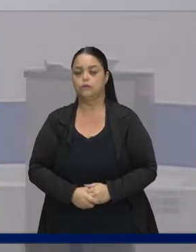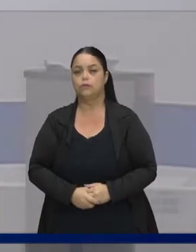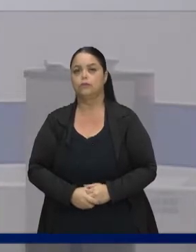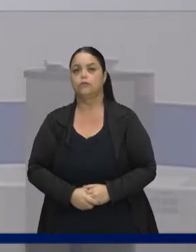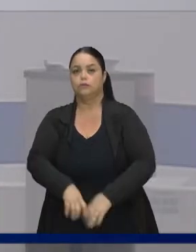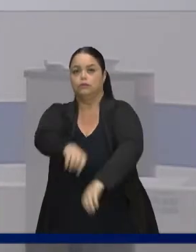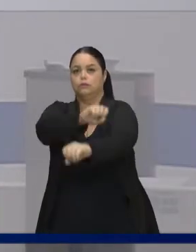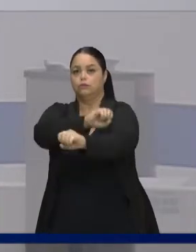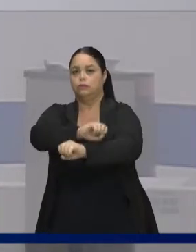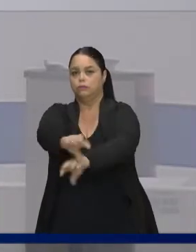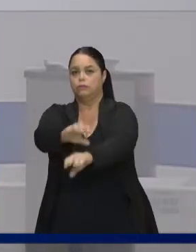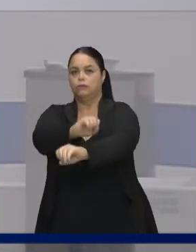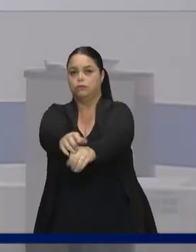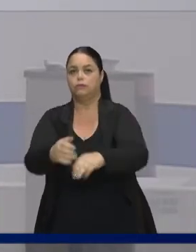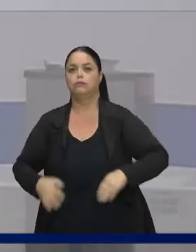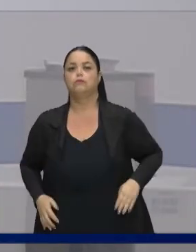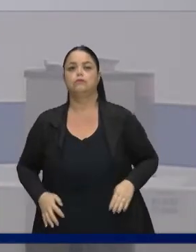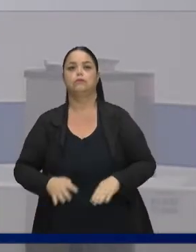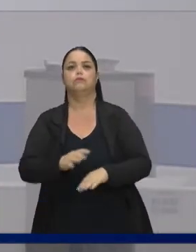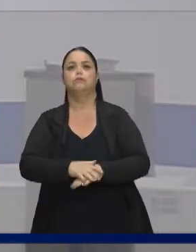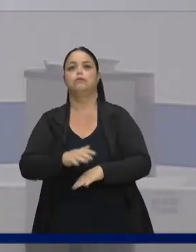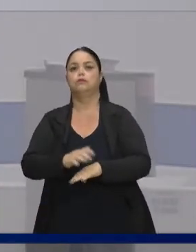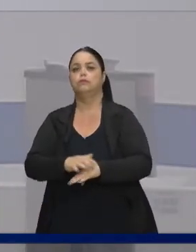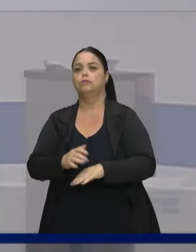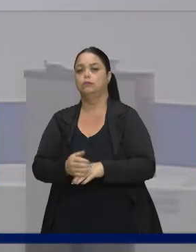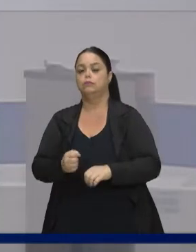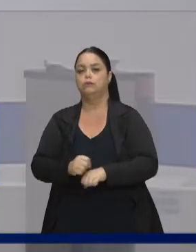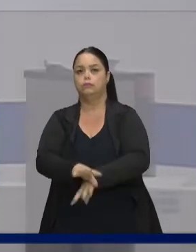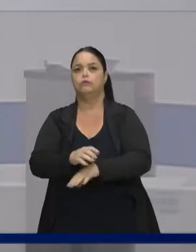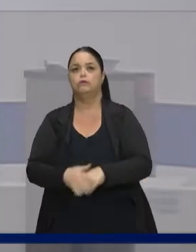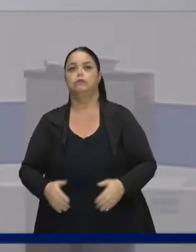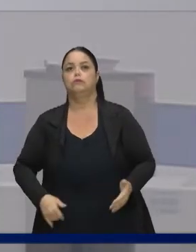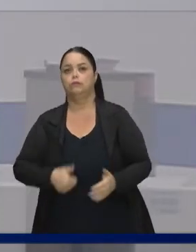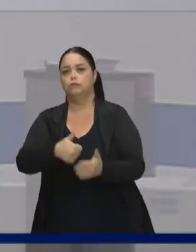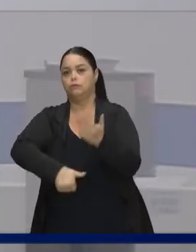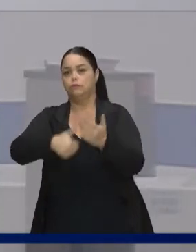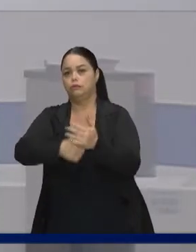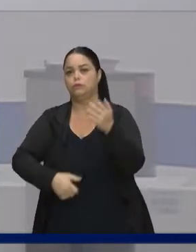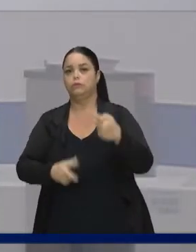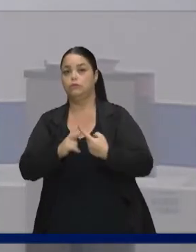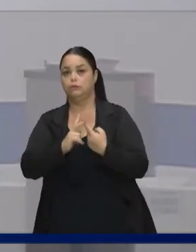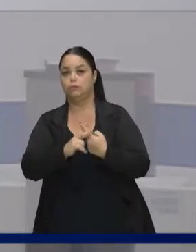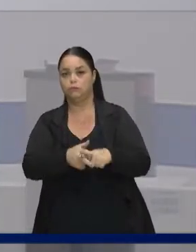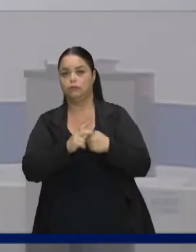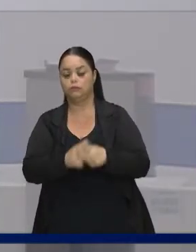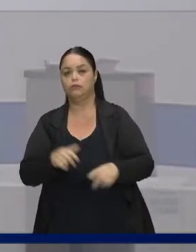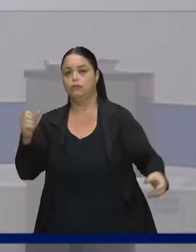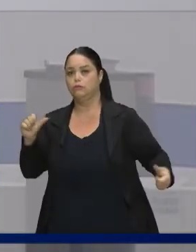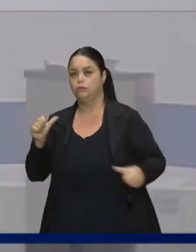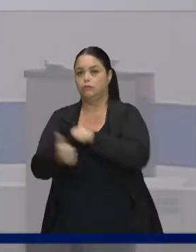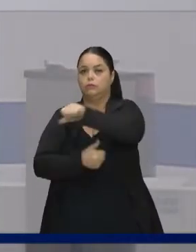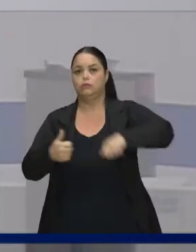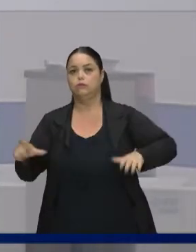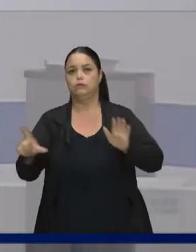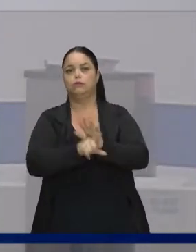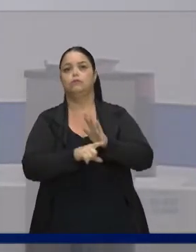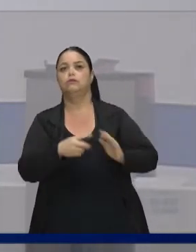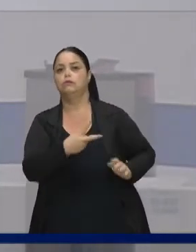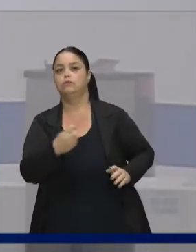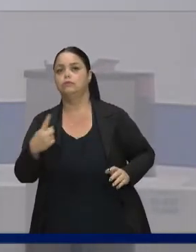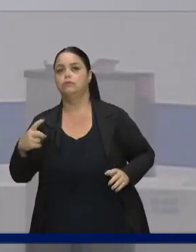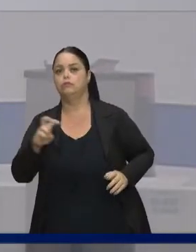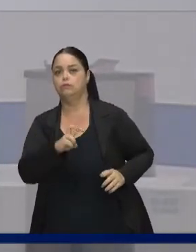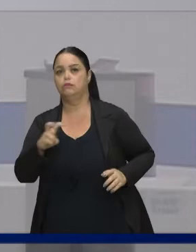Disciplina no município de São José dos Campos a emissão do atestado de regularidade e altera a lei número 2252,